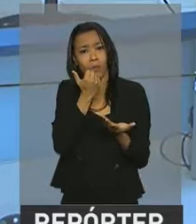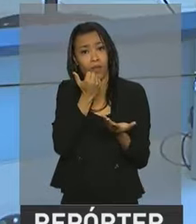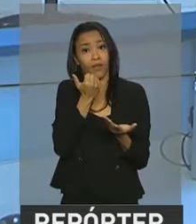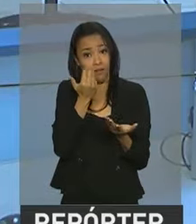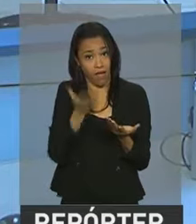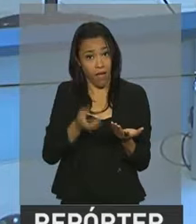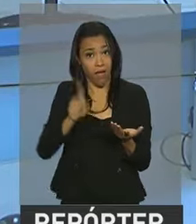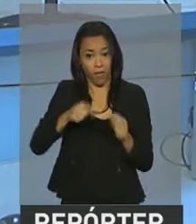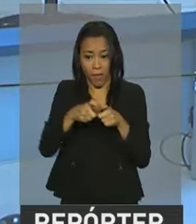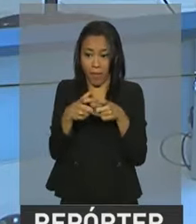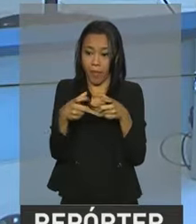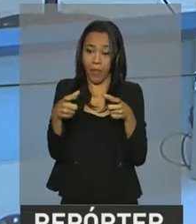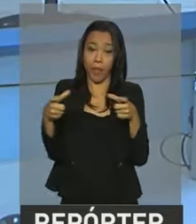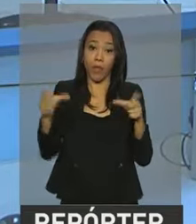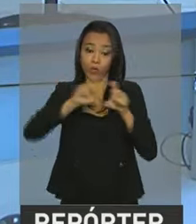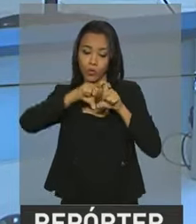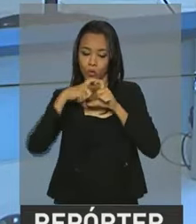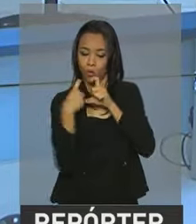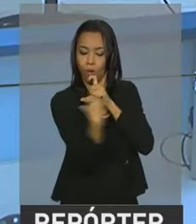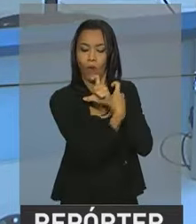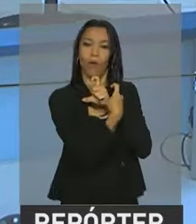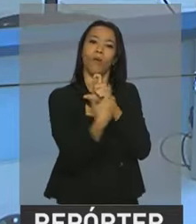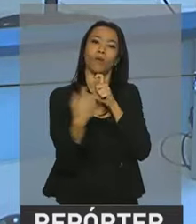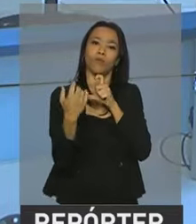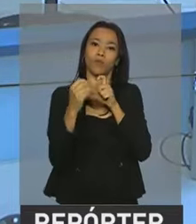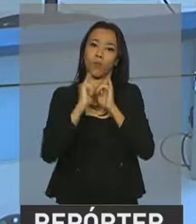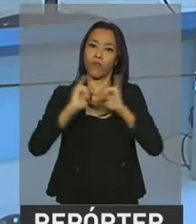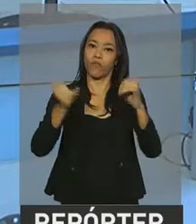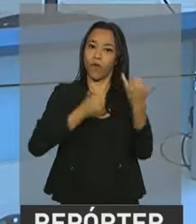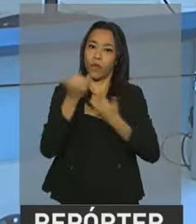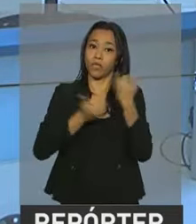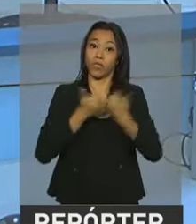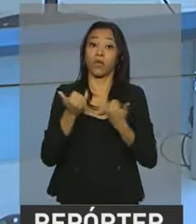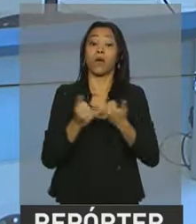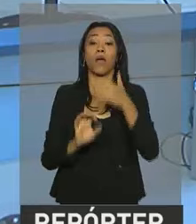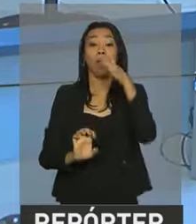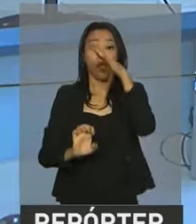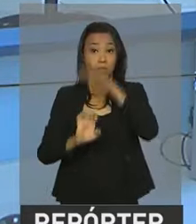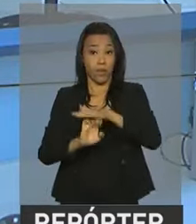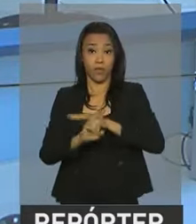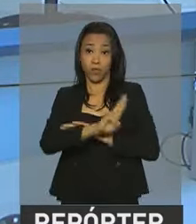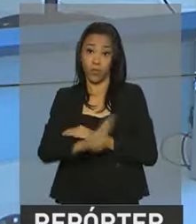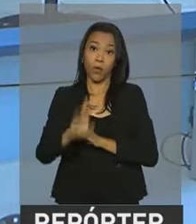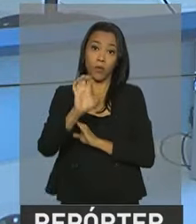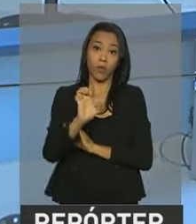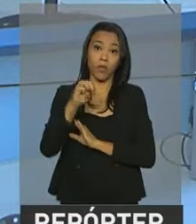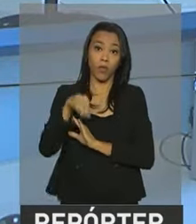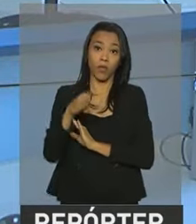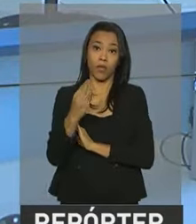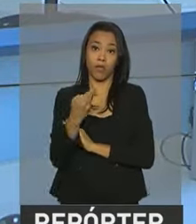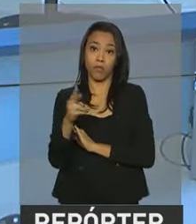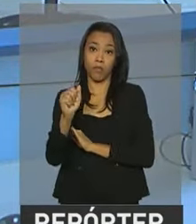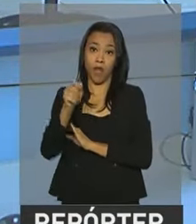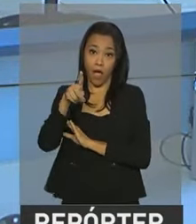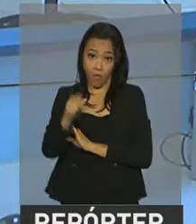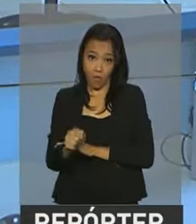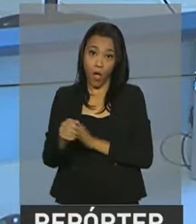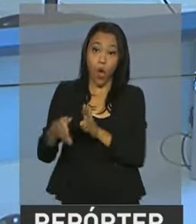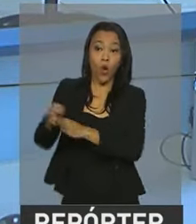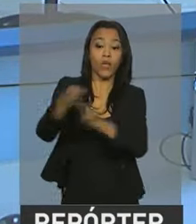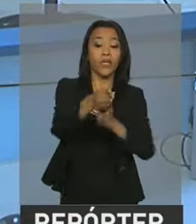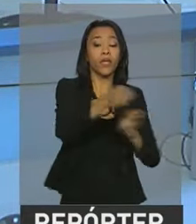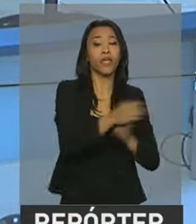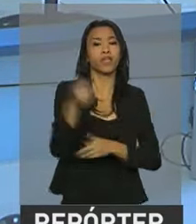maior para que os rótulos de alimentos sejam precisos a Embrapa oferece um guia que orienta agroindústrias e